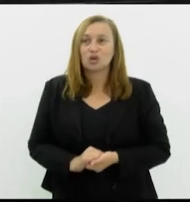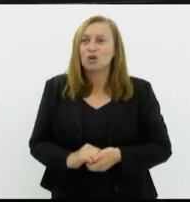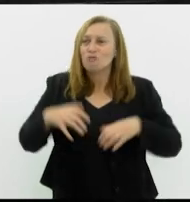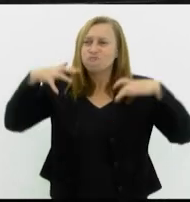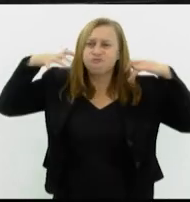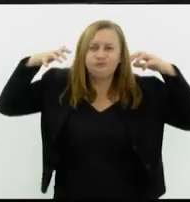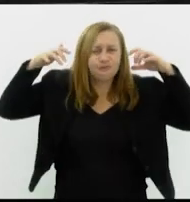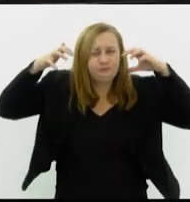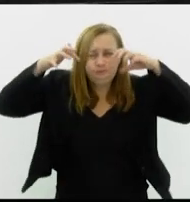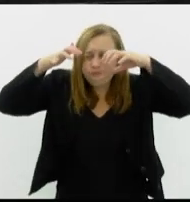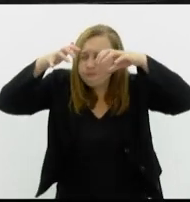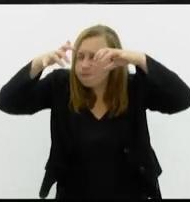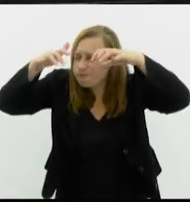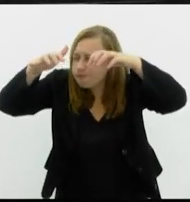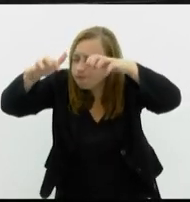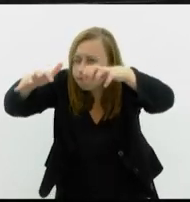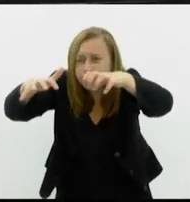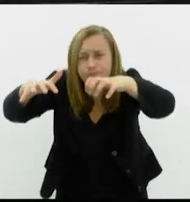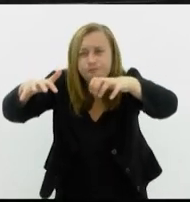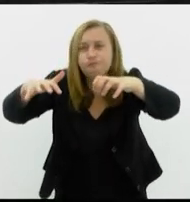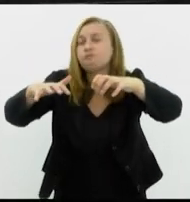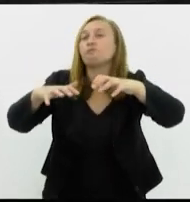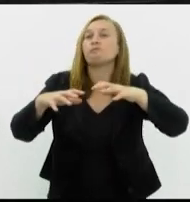chuva centenária